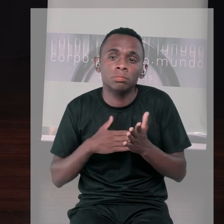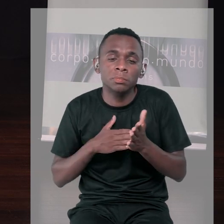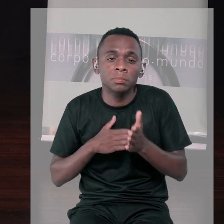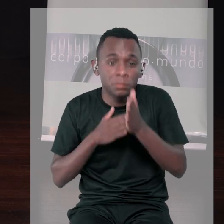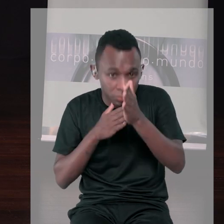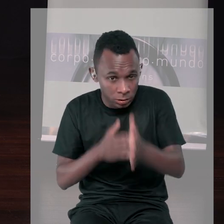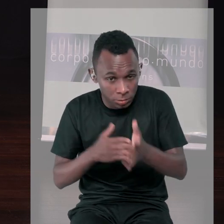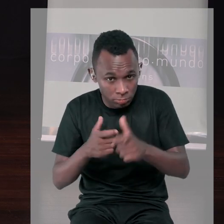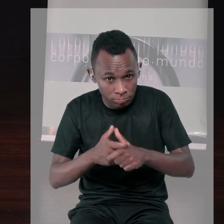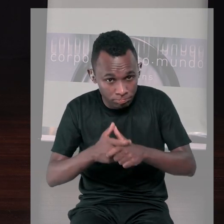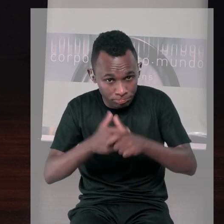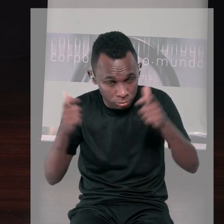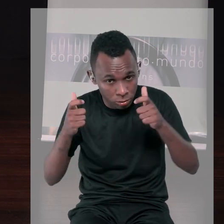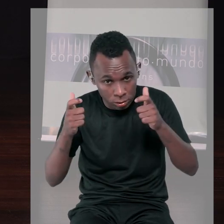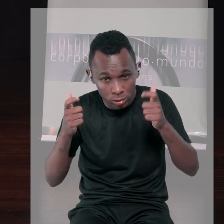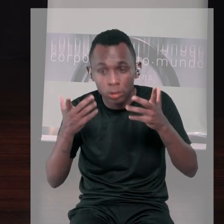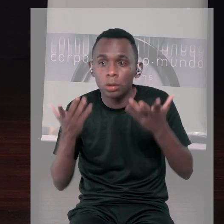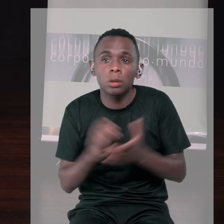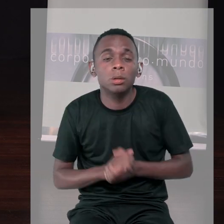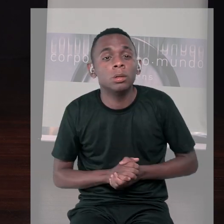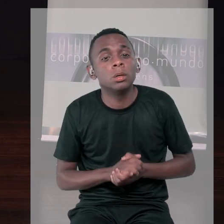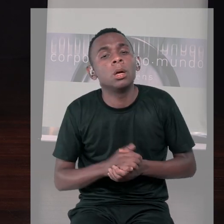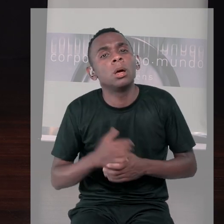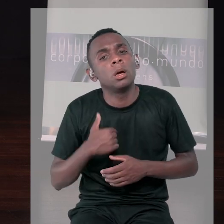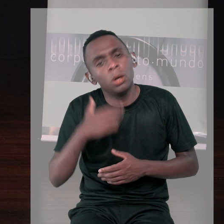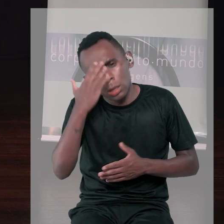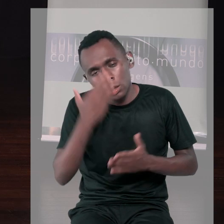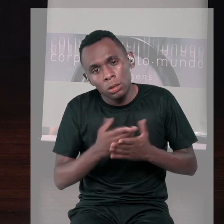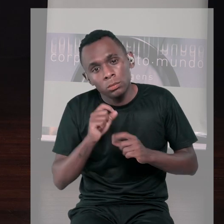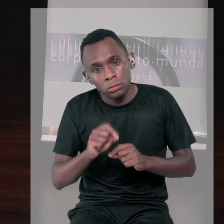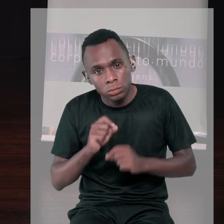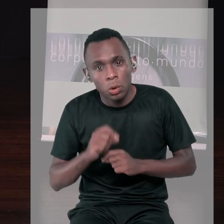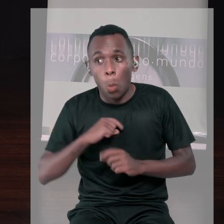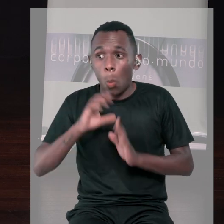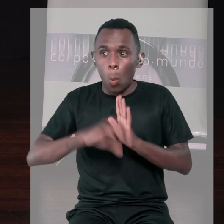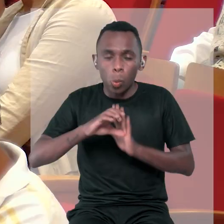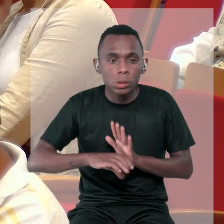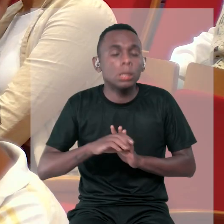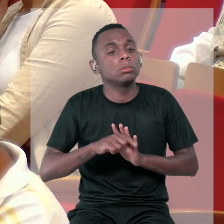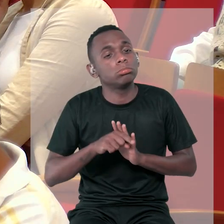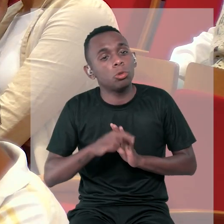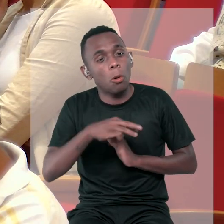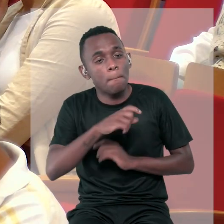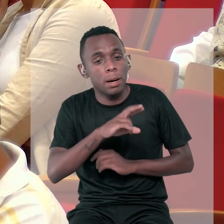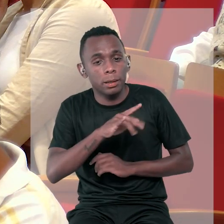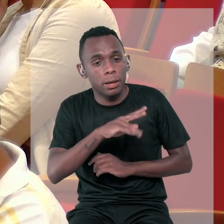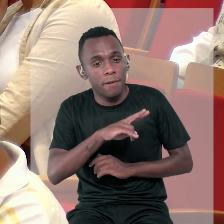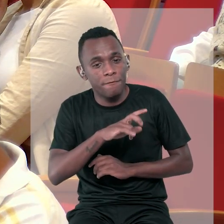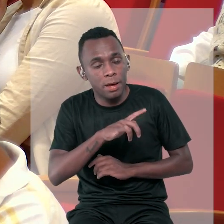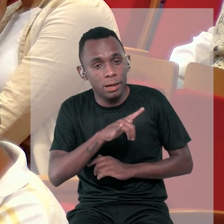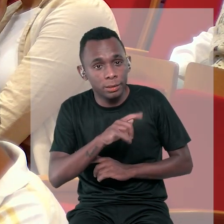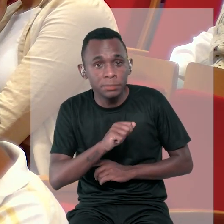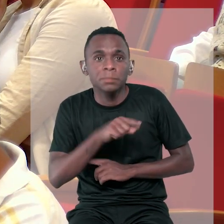sempre, esse é um, digamos assim, é um conceito maquiaveliano. Quando você vai pensar a guerra, uma filosofia da guerra em Maquiavel,